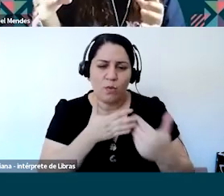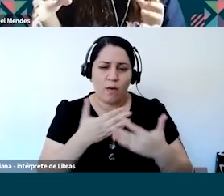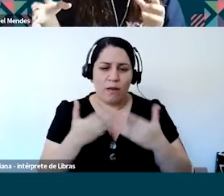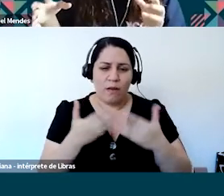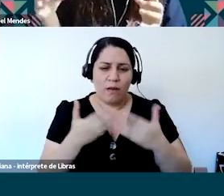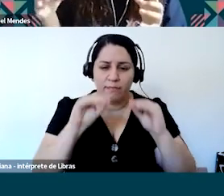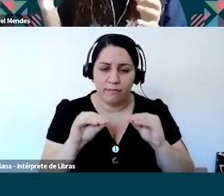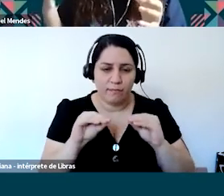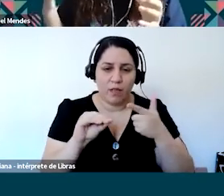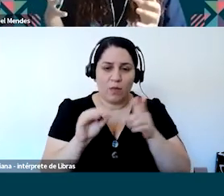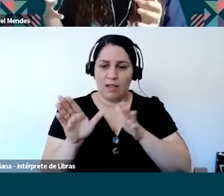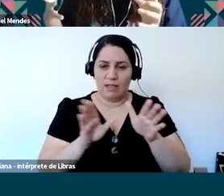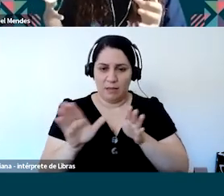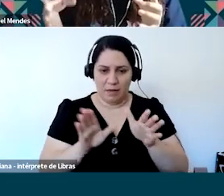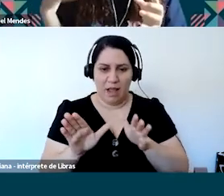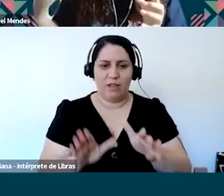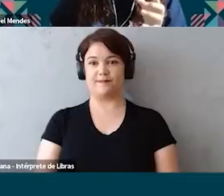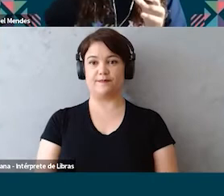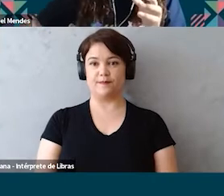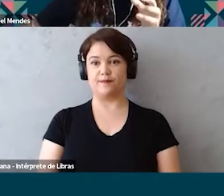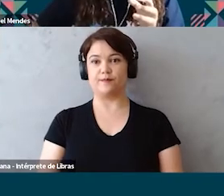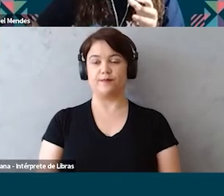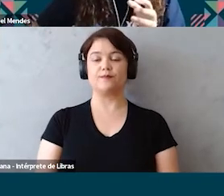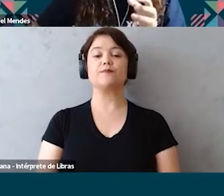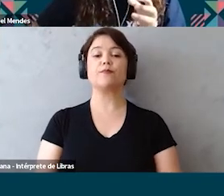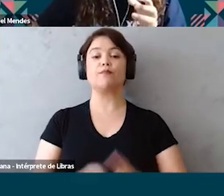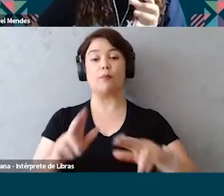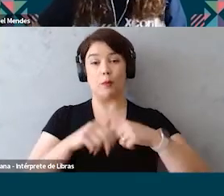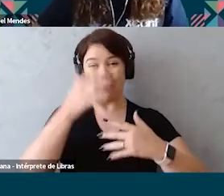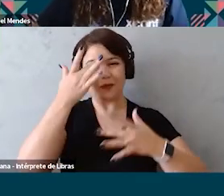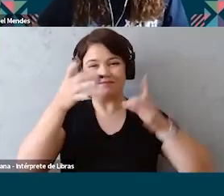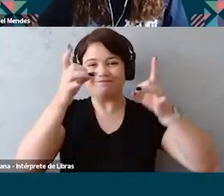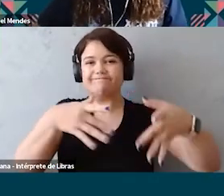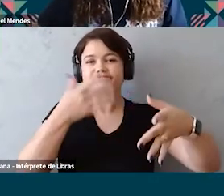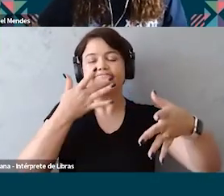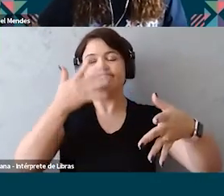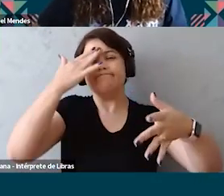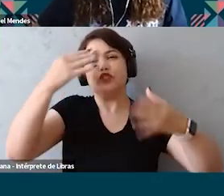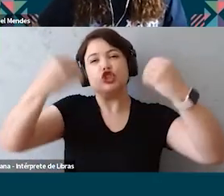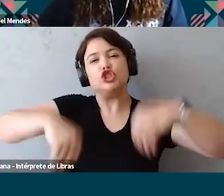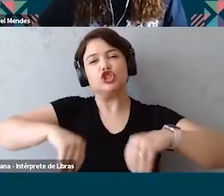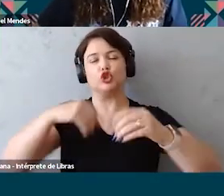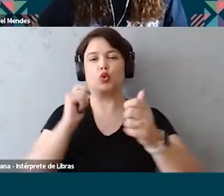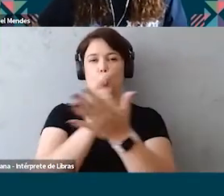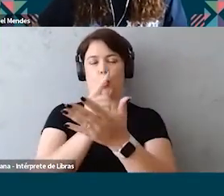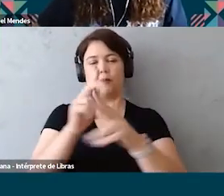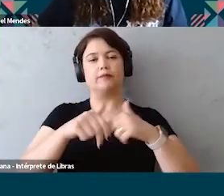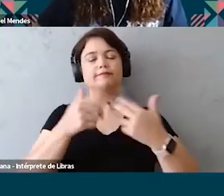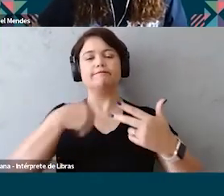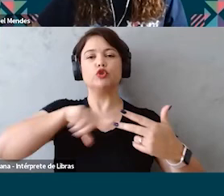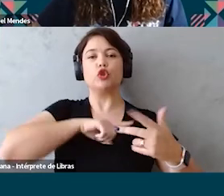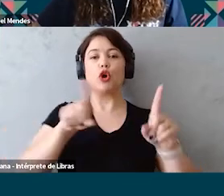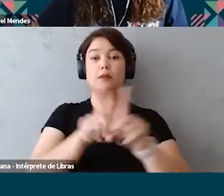ou qualquer um desses fluxos, não está acessível, então ela deixa de comprar. Nós temos também um